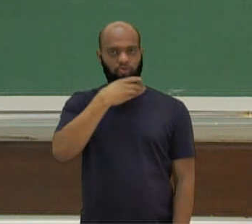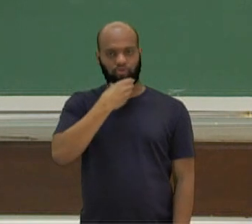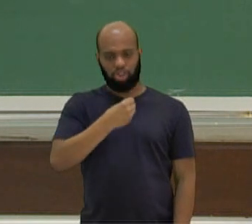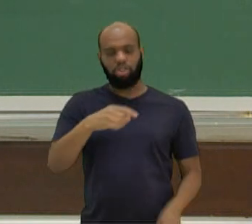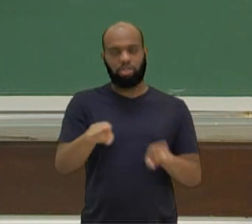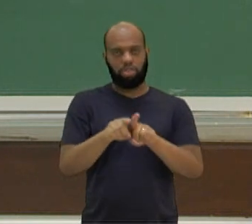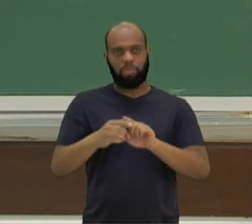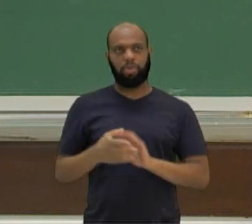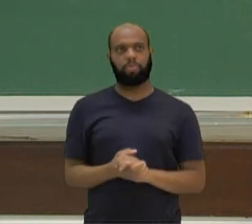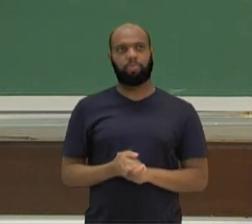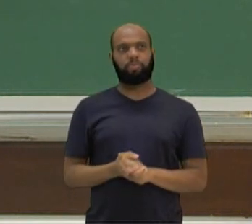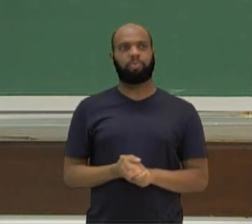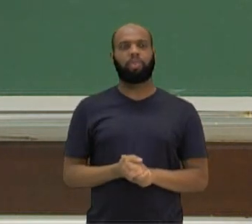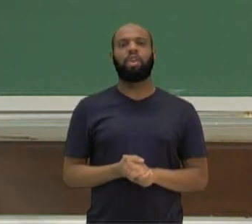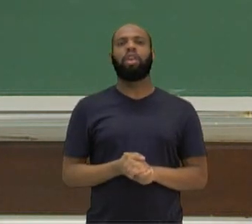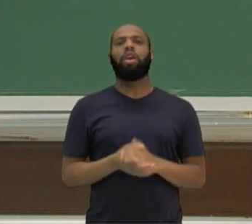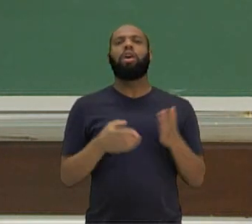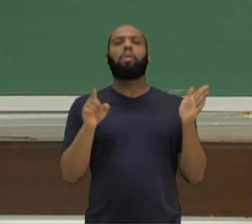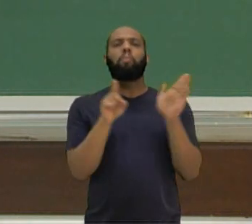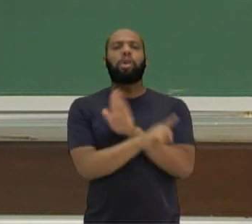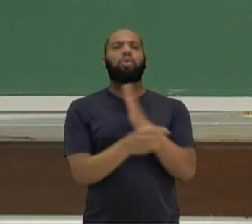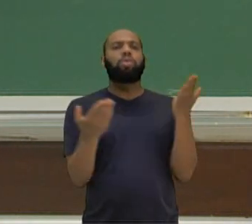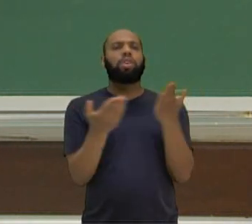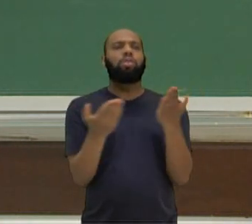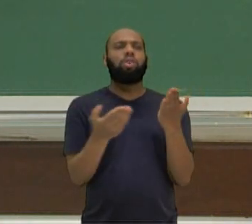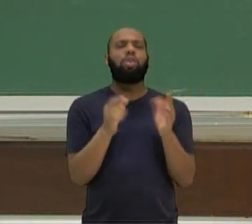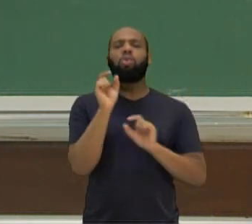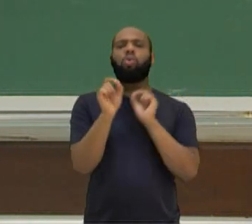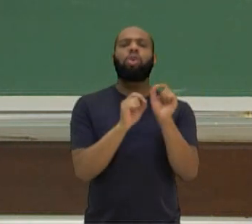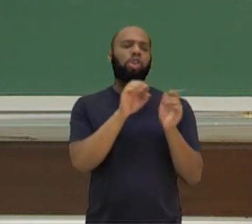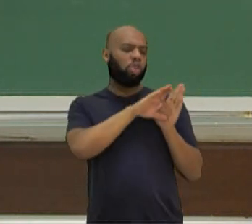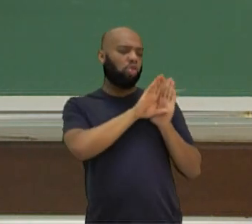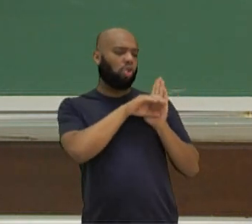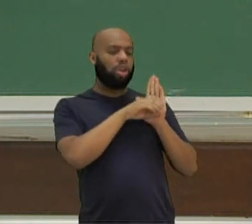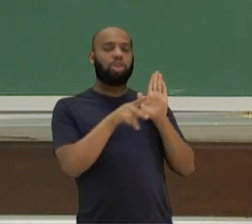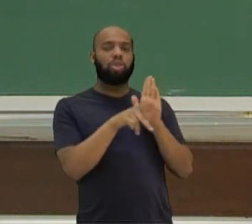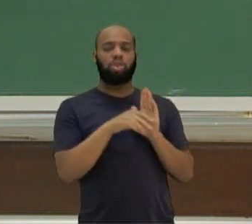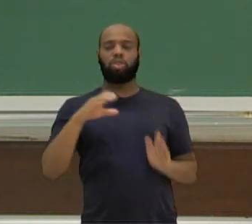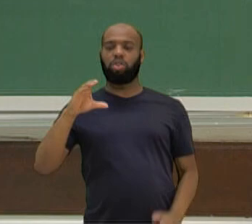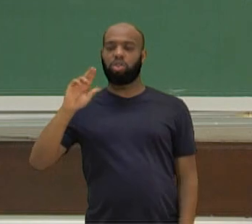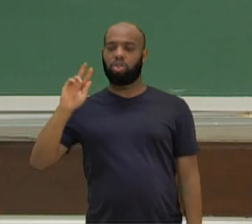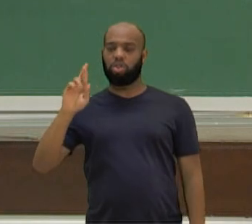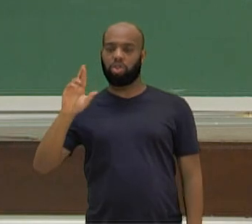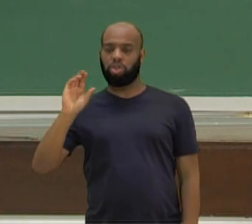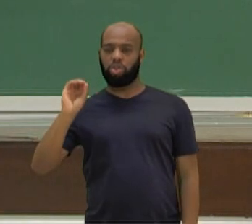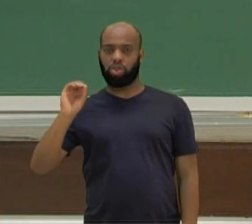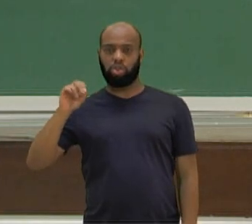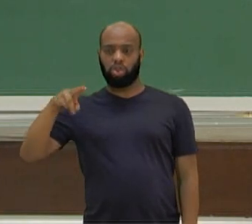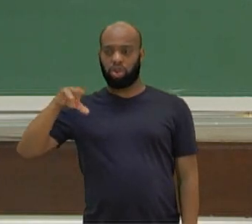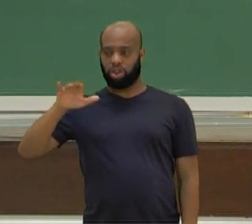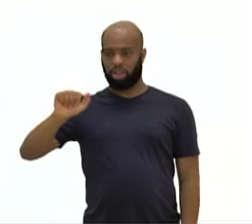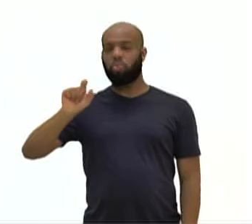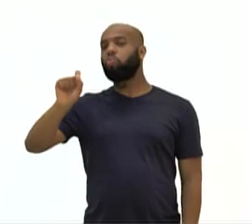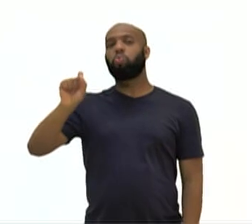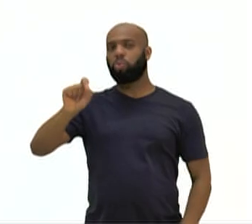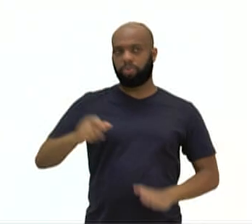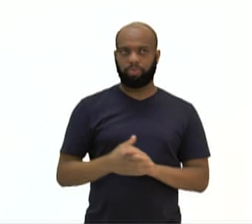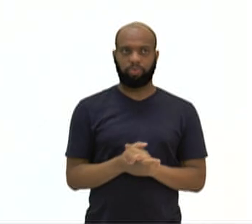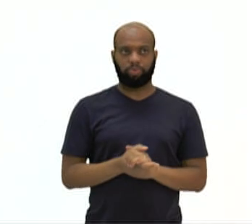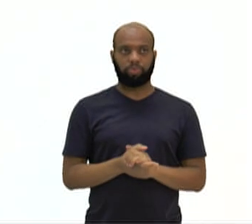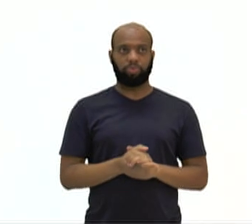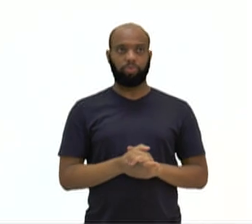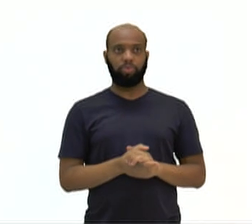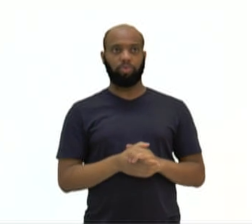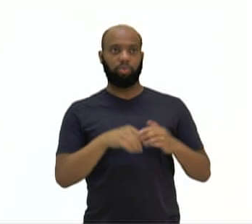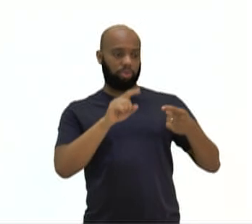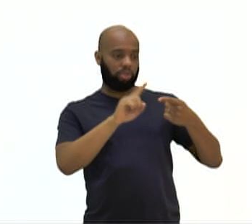E aí, qual que é a melhor definição para a crônica? Vamos recuperar, então, nesse quiz? Crônica é um